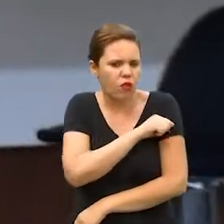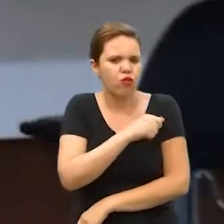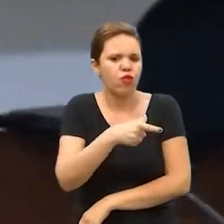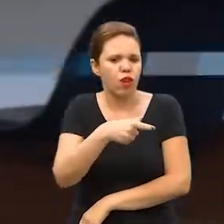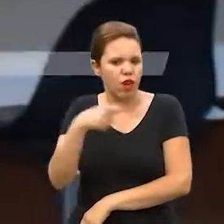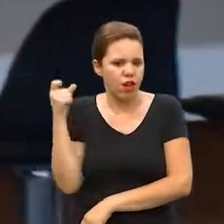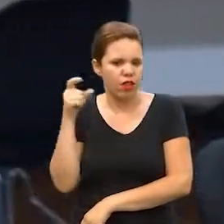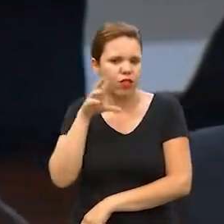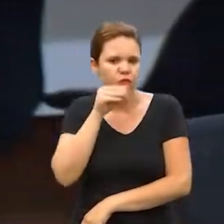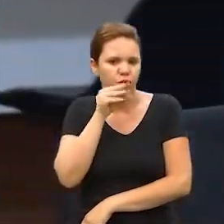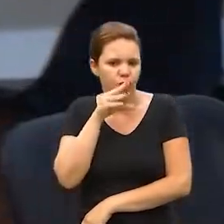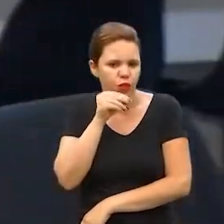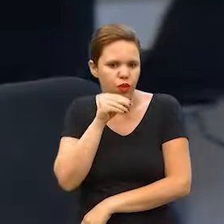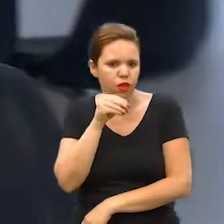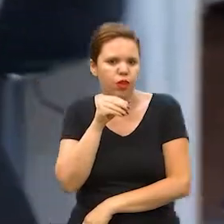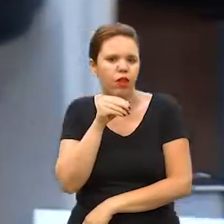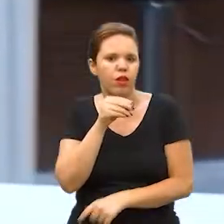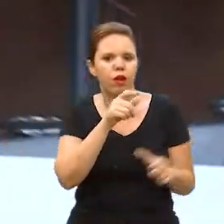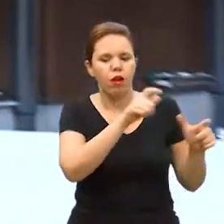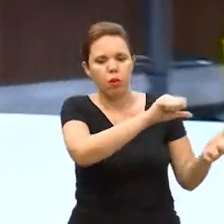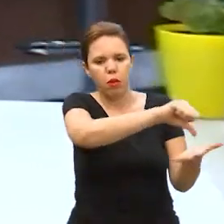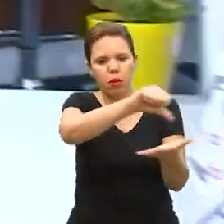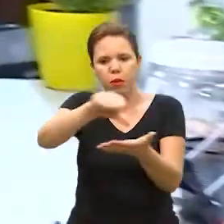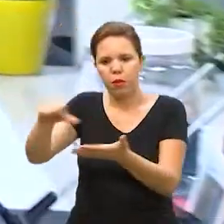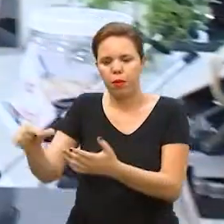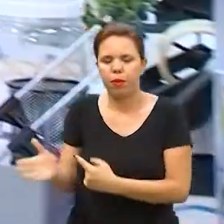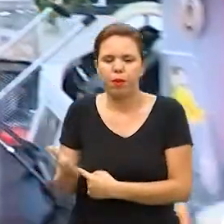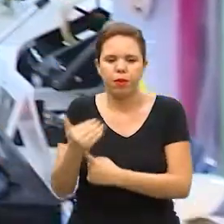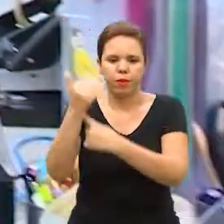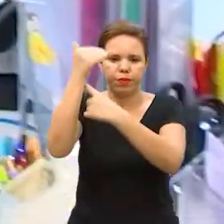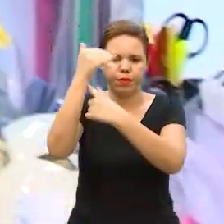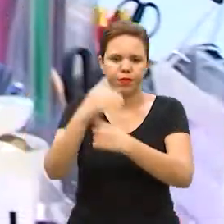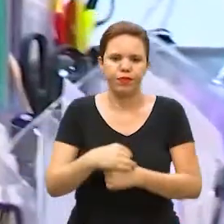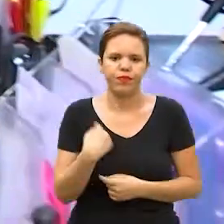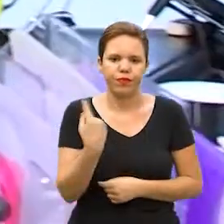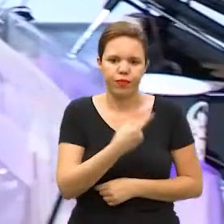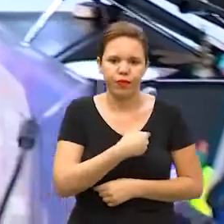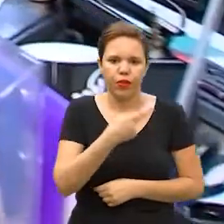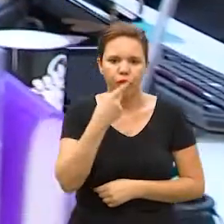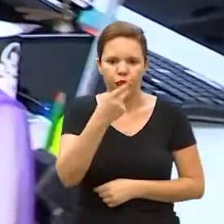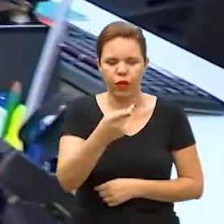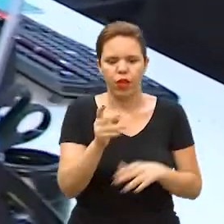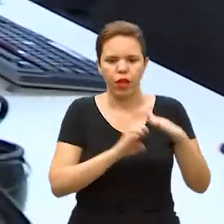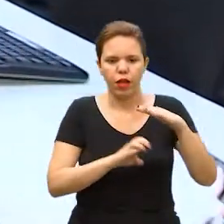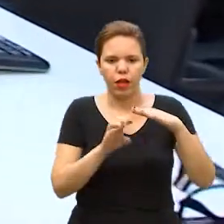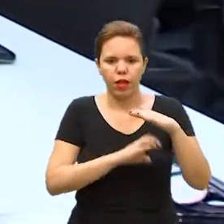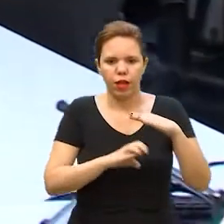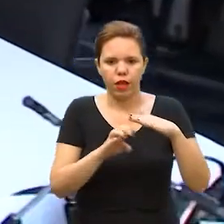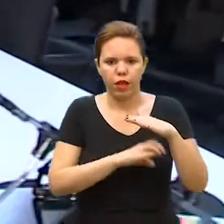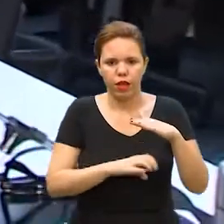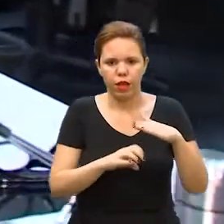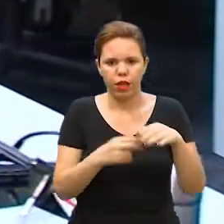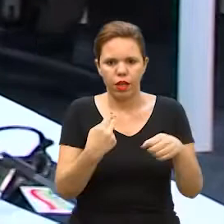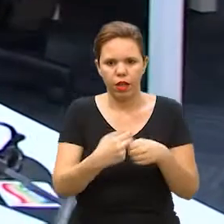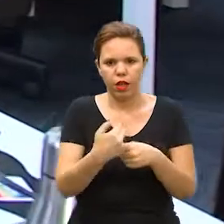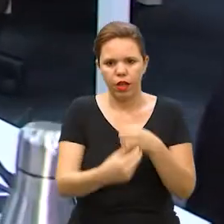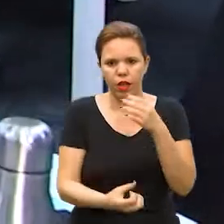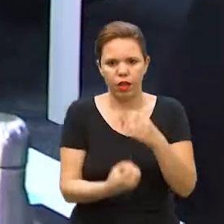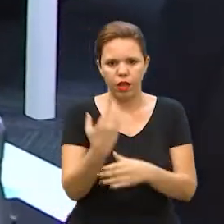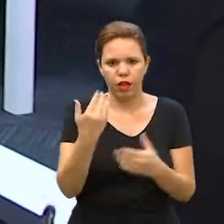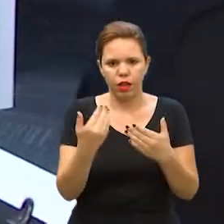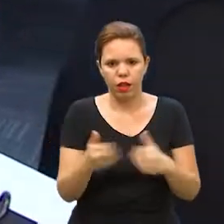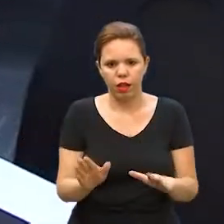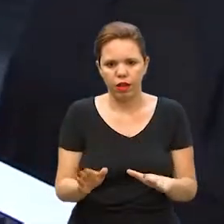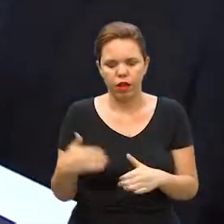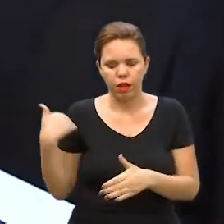no campus e também no polo de tecnologia. Nós estamos falando das empresas filhas da Unicamp, que no